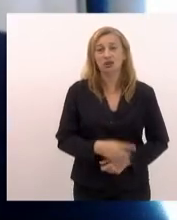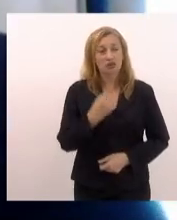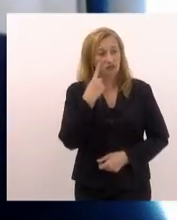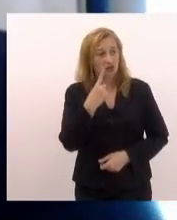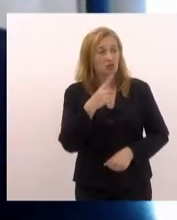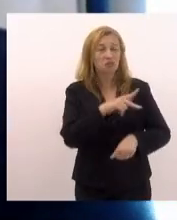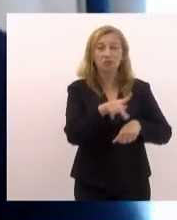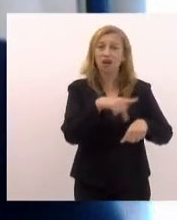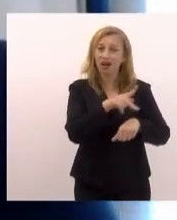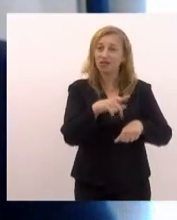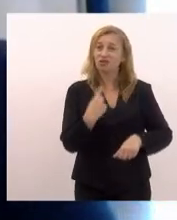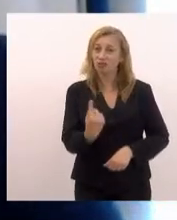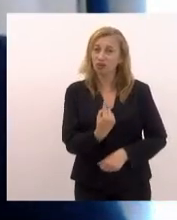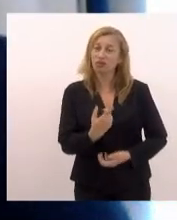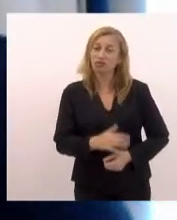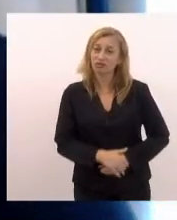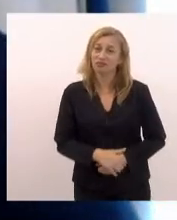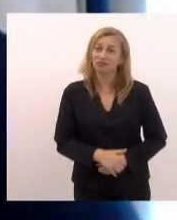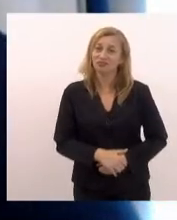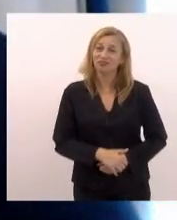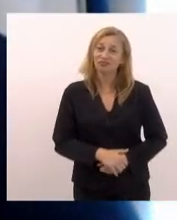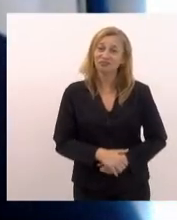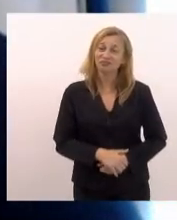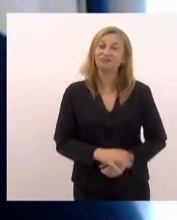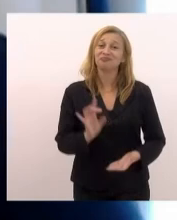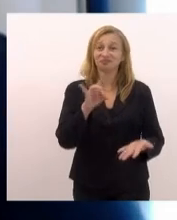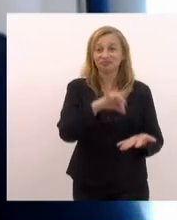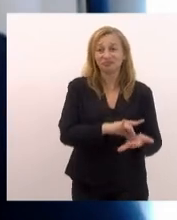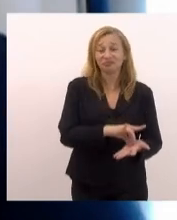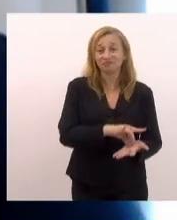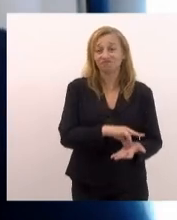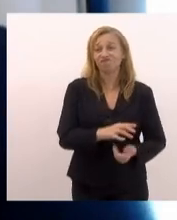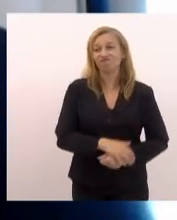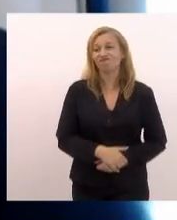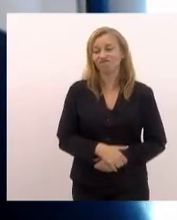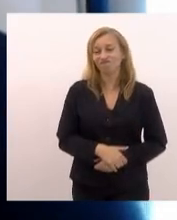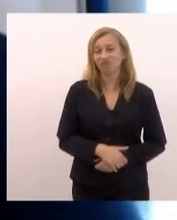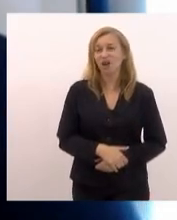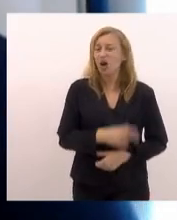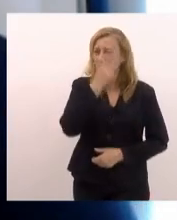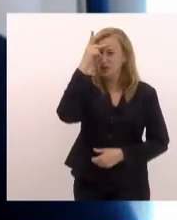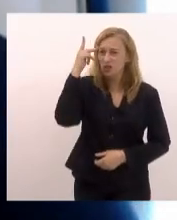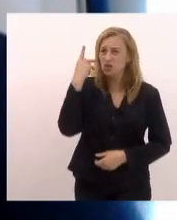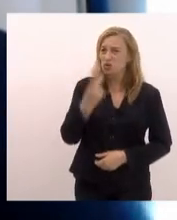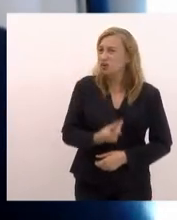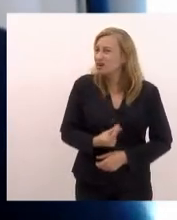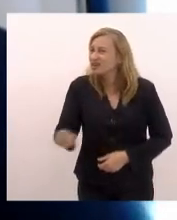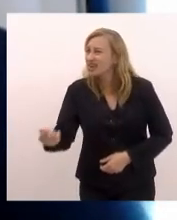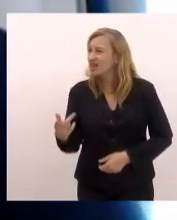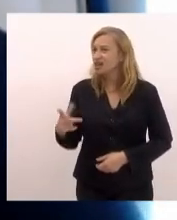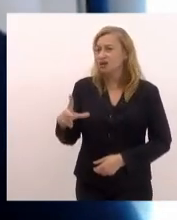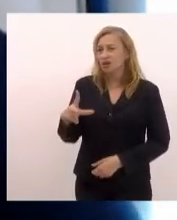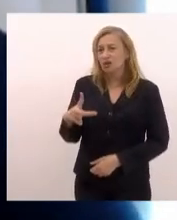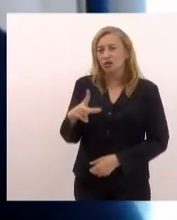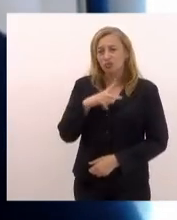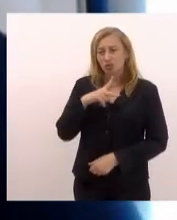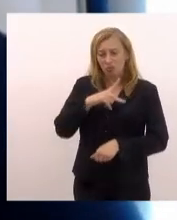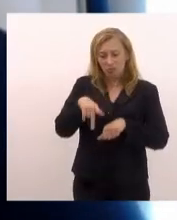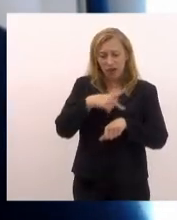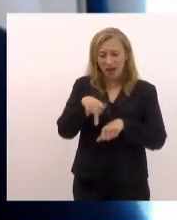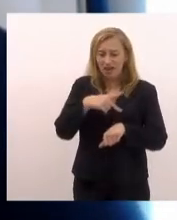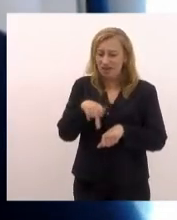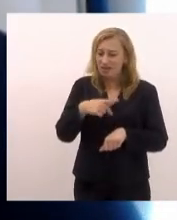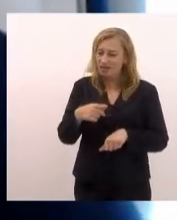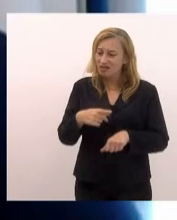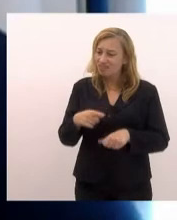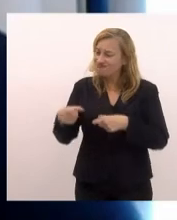somos, a gente olhar para a nossa realidade e ver que uma pessoa refugiada, que foge de um país em guerra, em conflito, vem